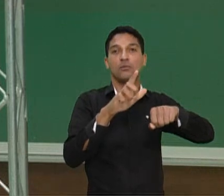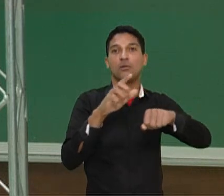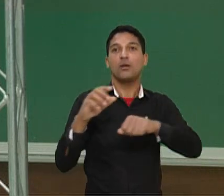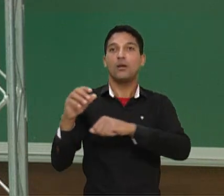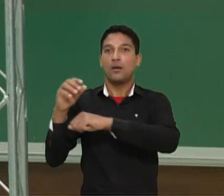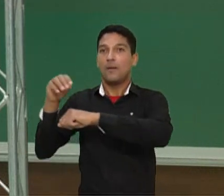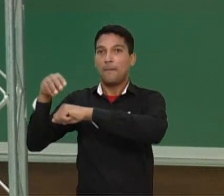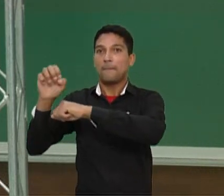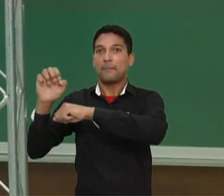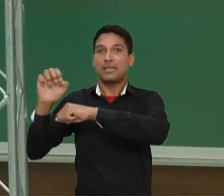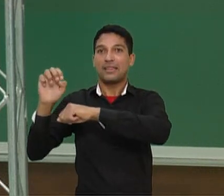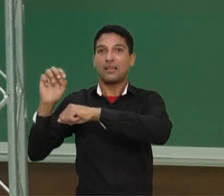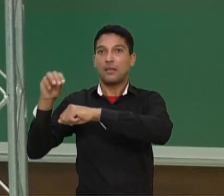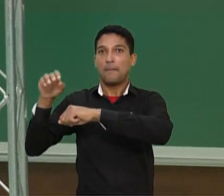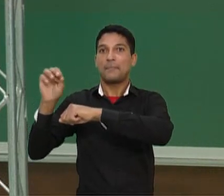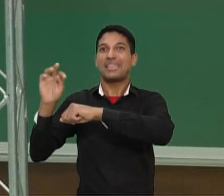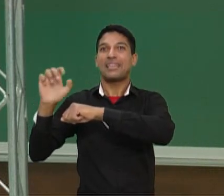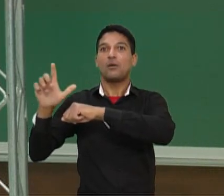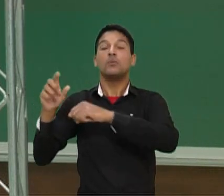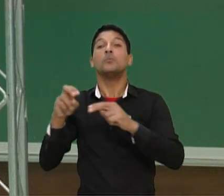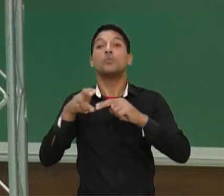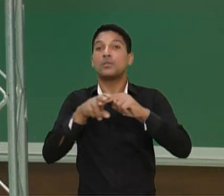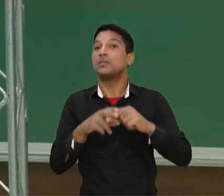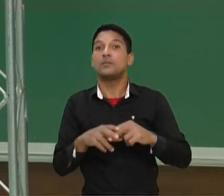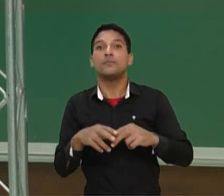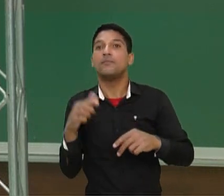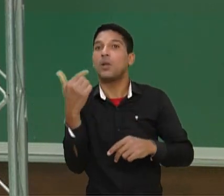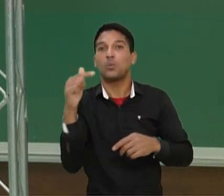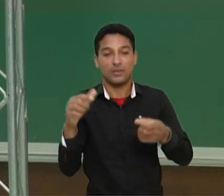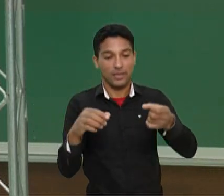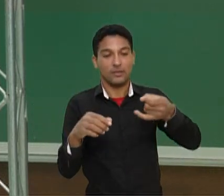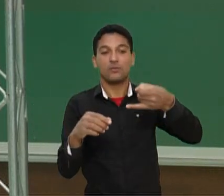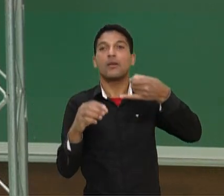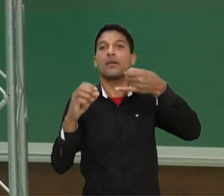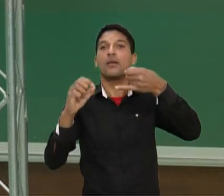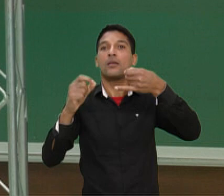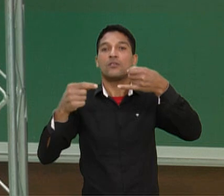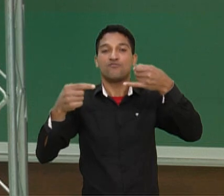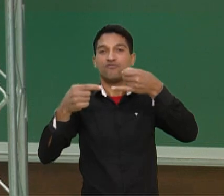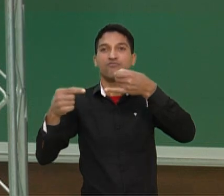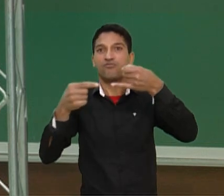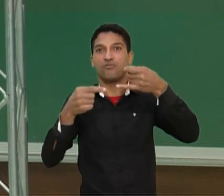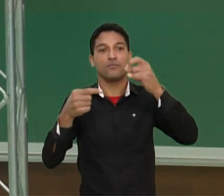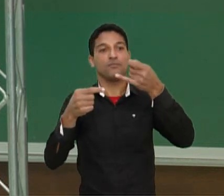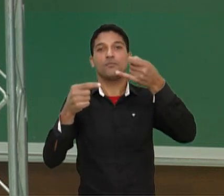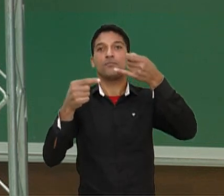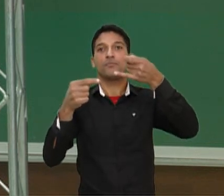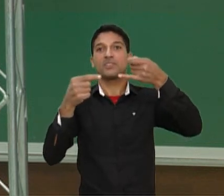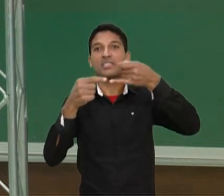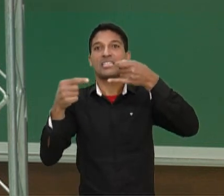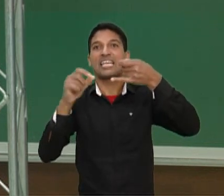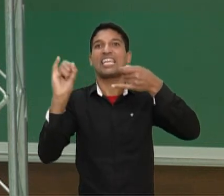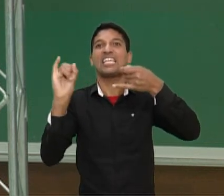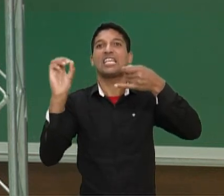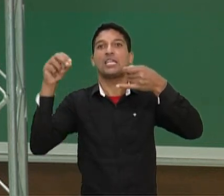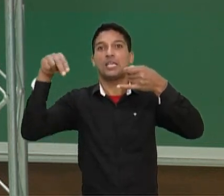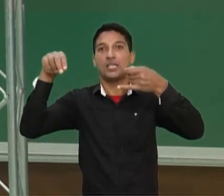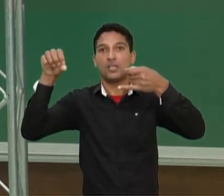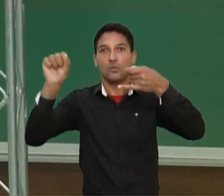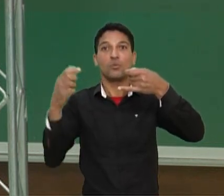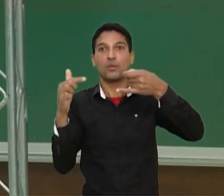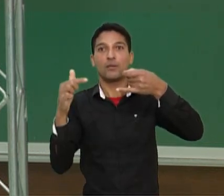preciso formar esses íons, certo? Então ele sofre o processo que eu chamo de